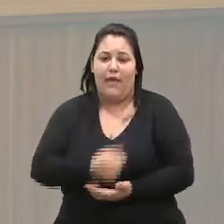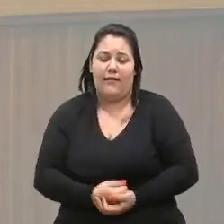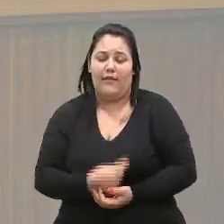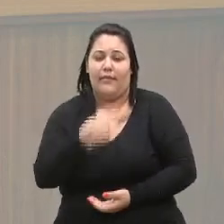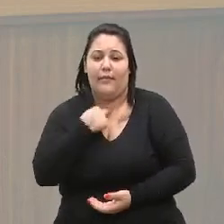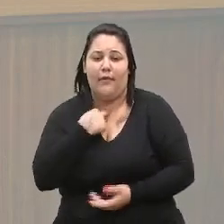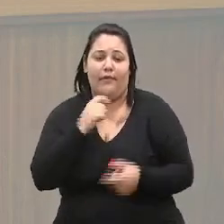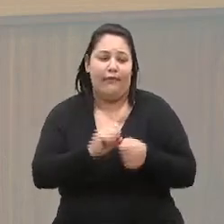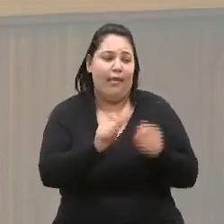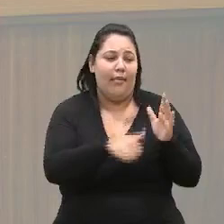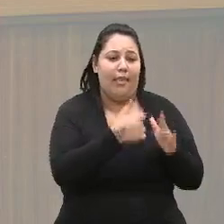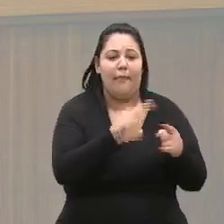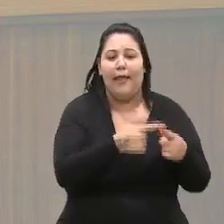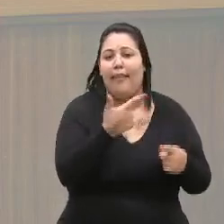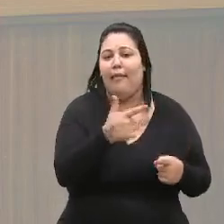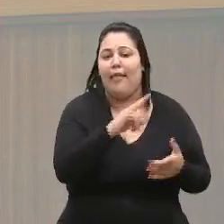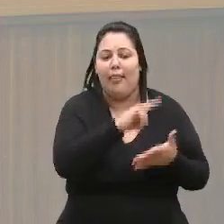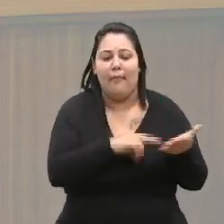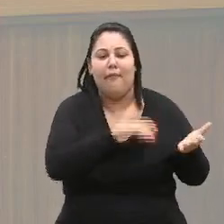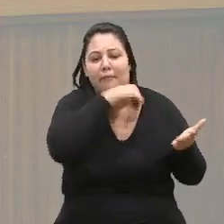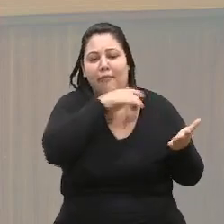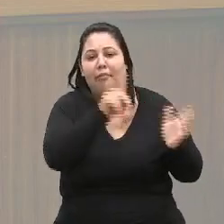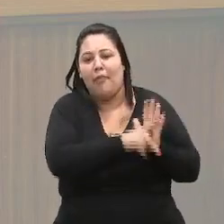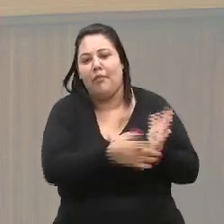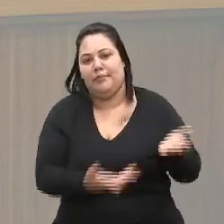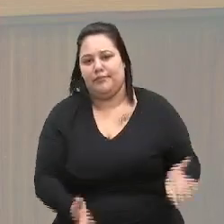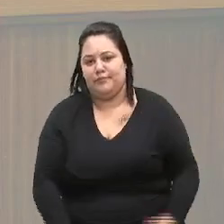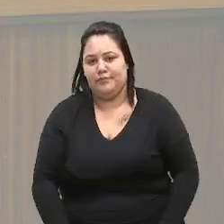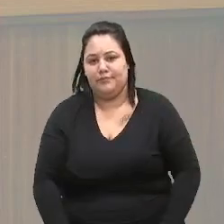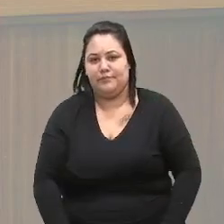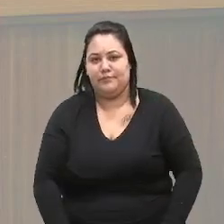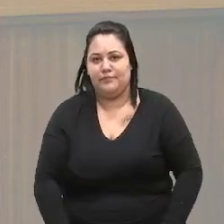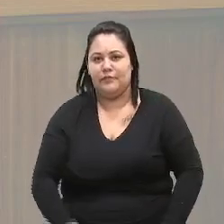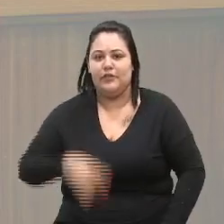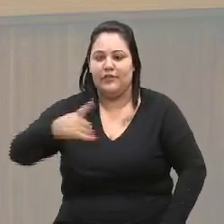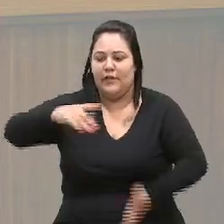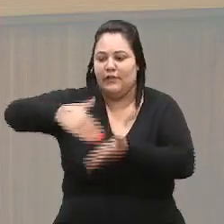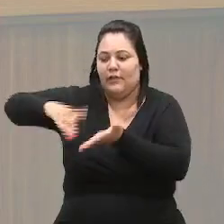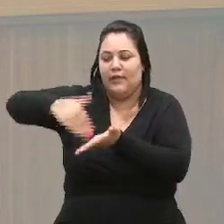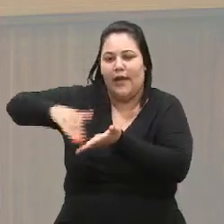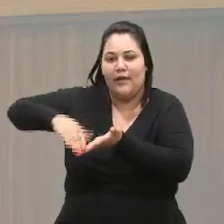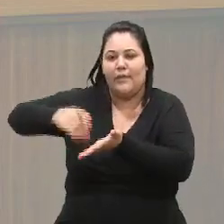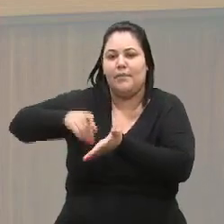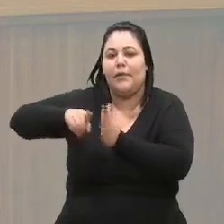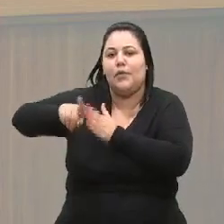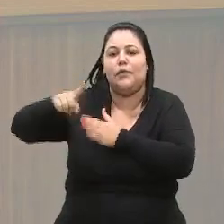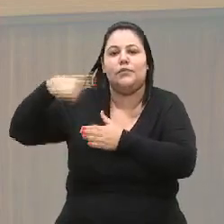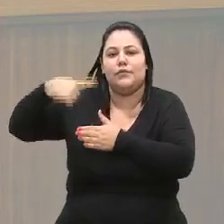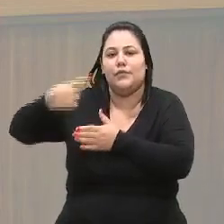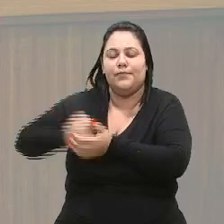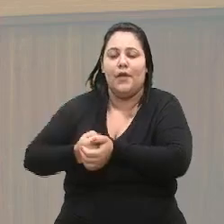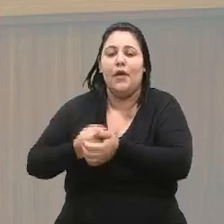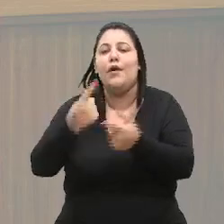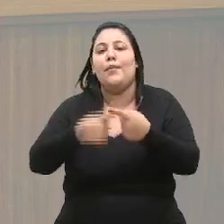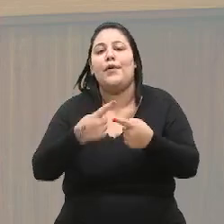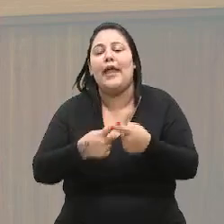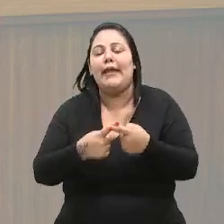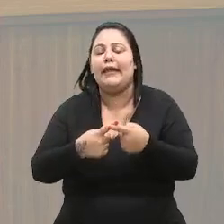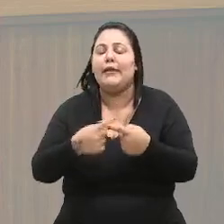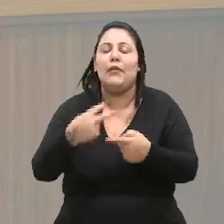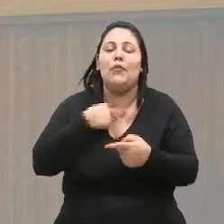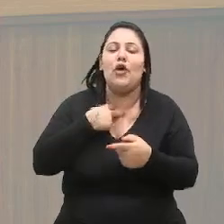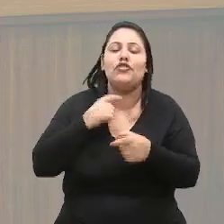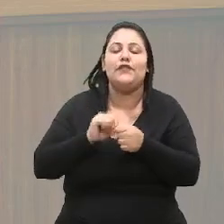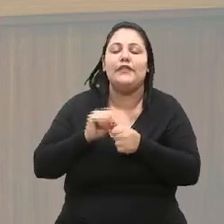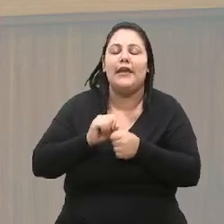essa melhoria porque não tem a regularização. Daí a gente vai no escritório de advocacia e pergunta: por que não está feita a regularização?